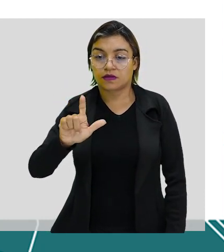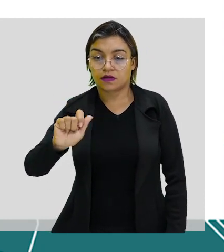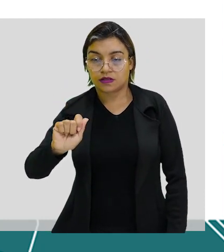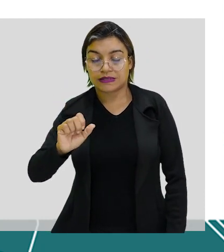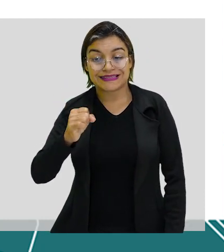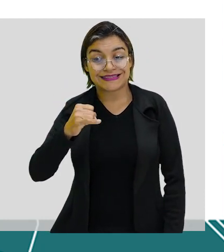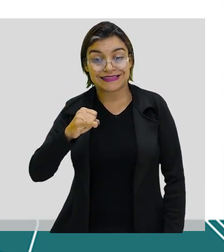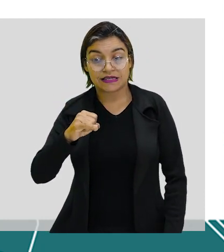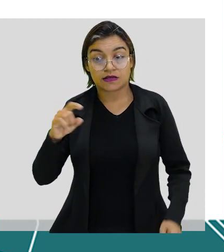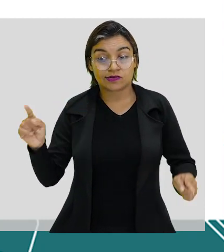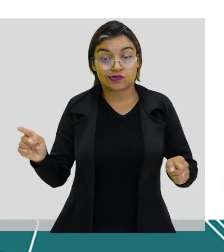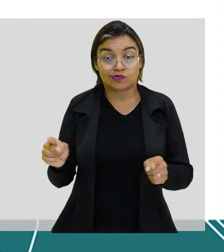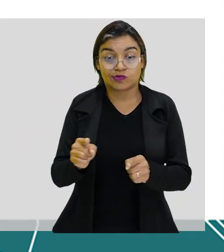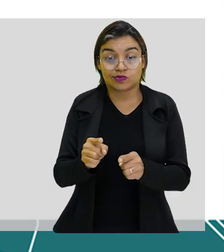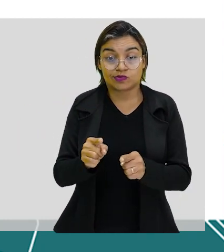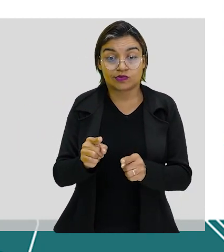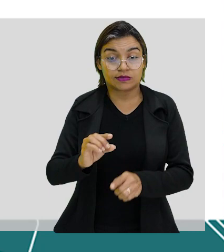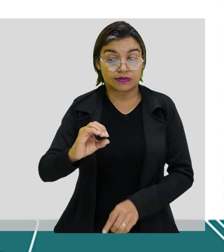a zero,